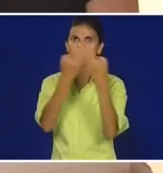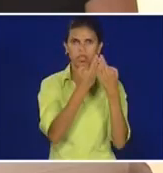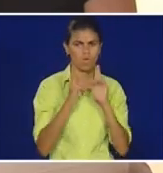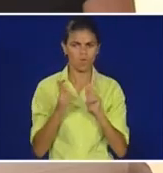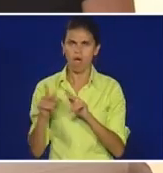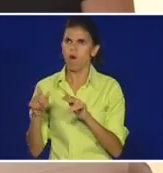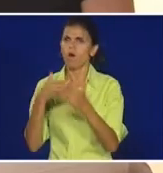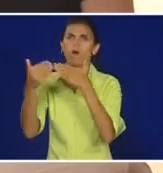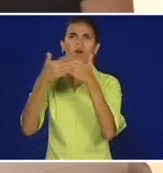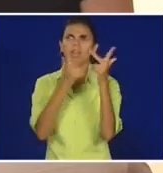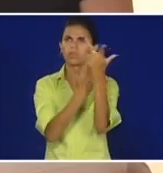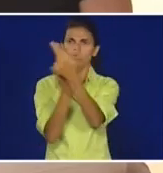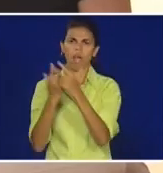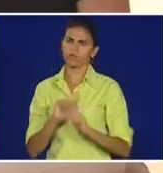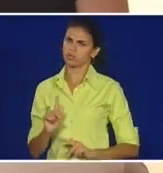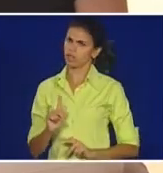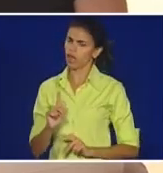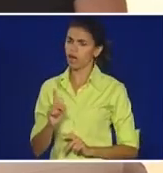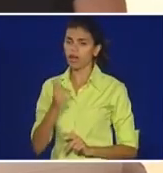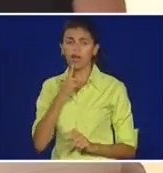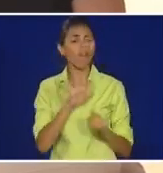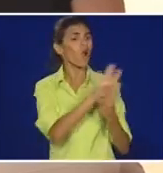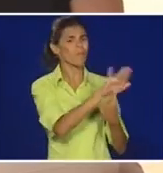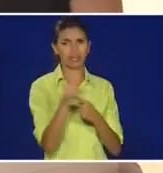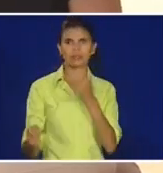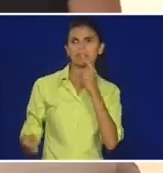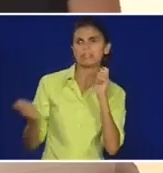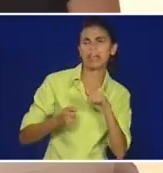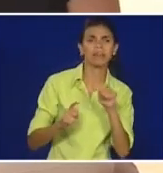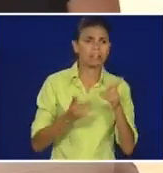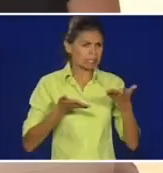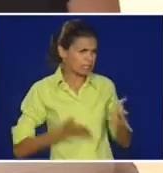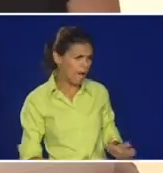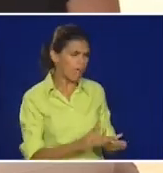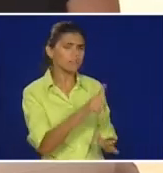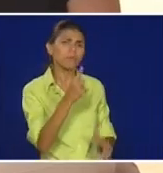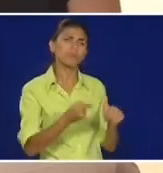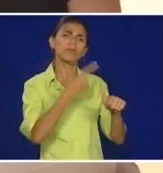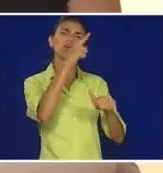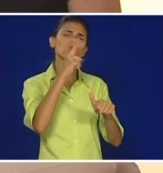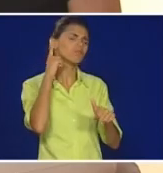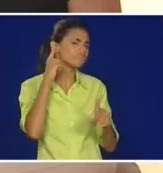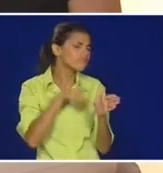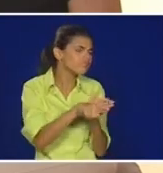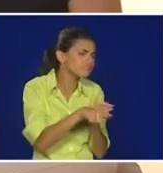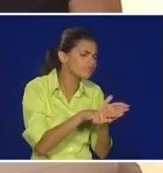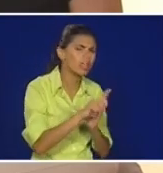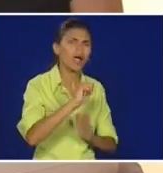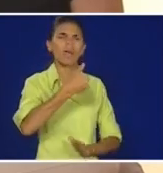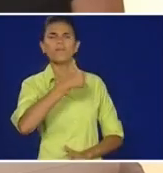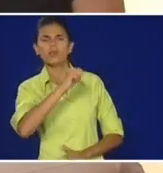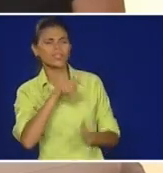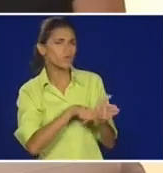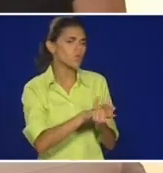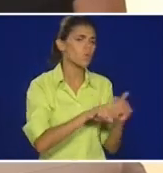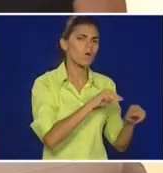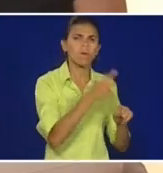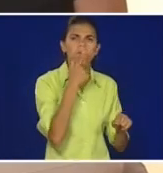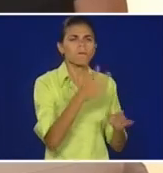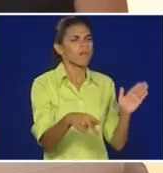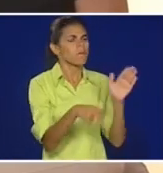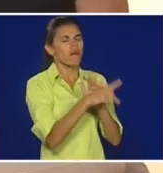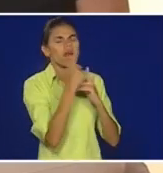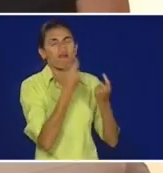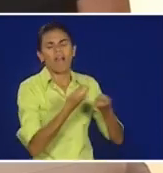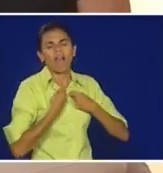legal é recomendar para todo mundo, nasce, faz o teste. Essa triagem é um santo remédio. Quanto mais cedo se descobre